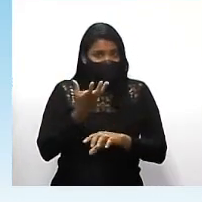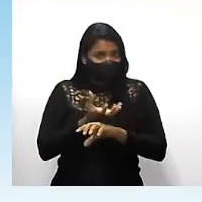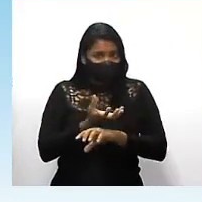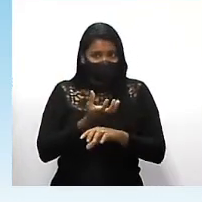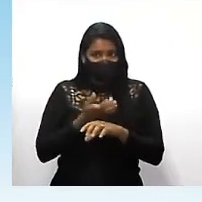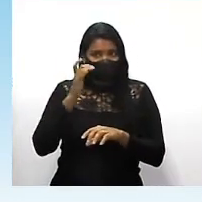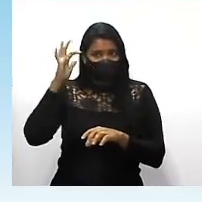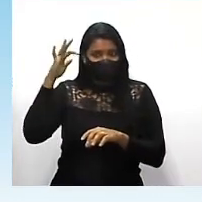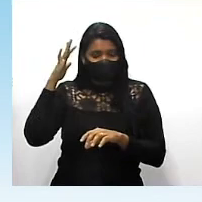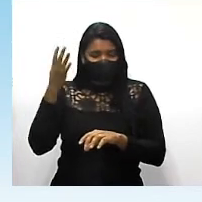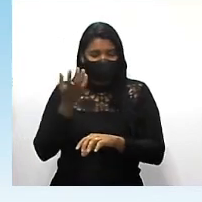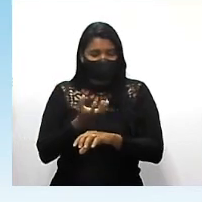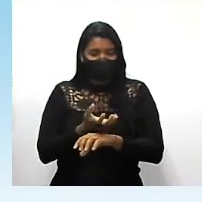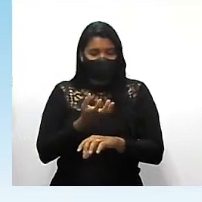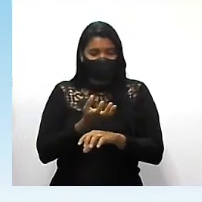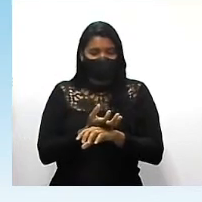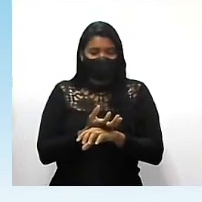disciplinas.